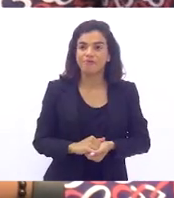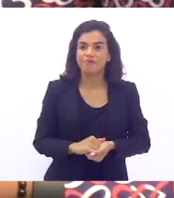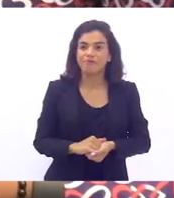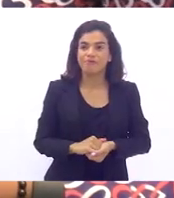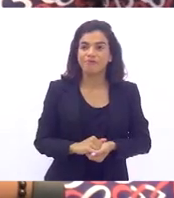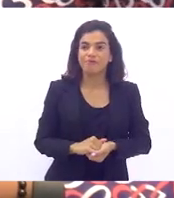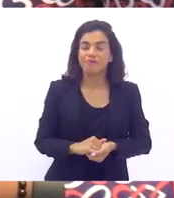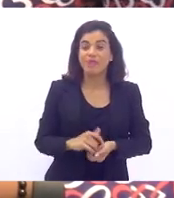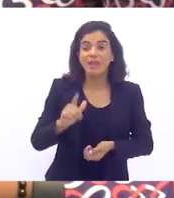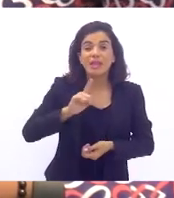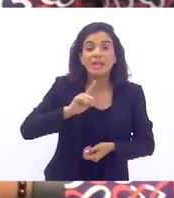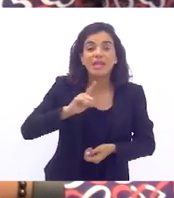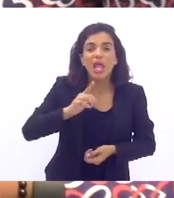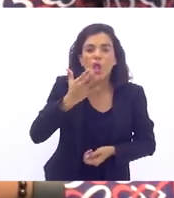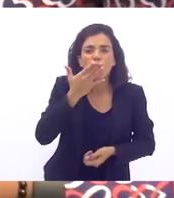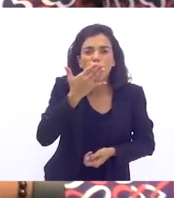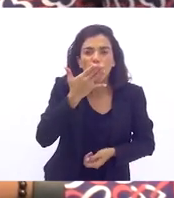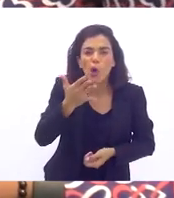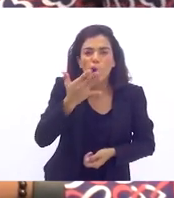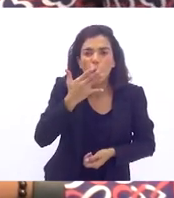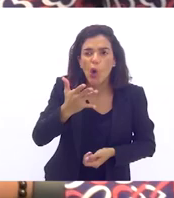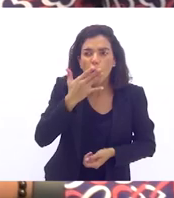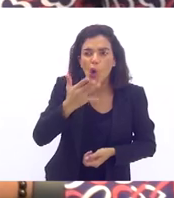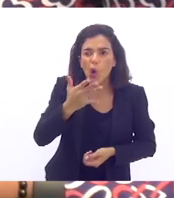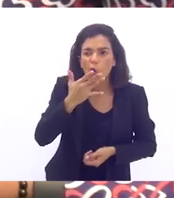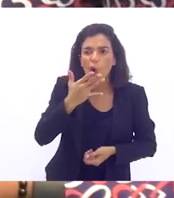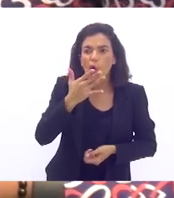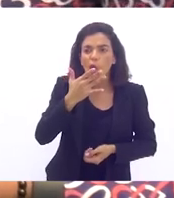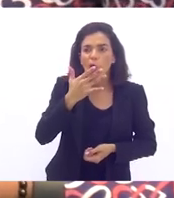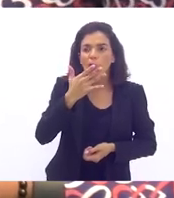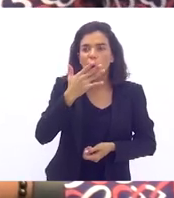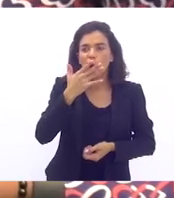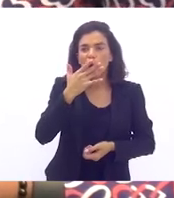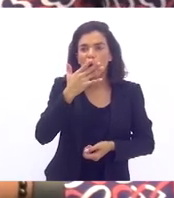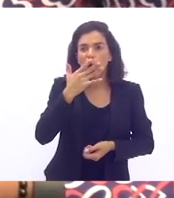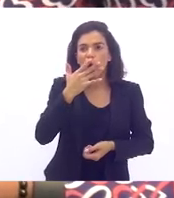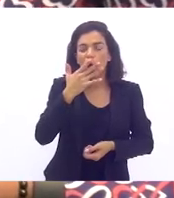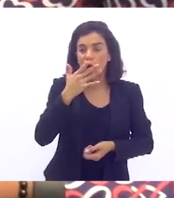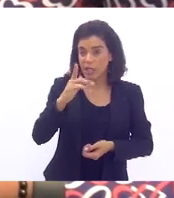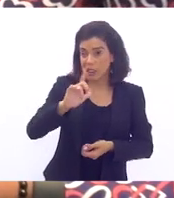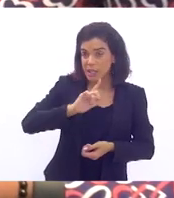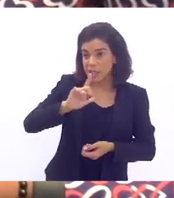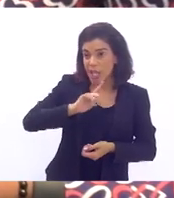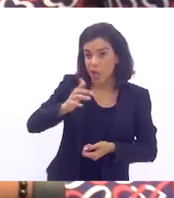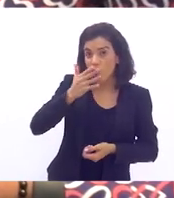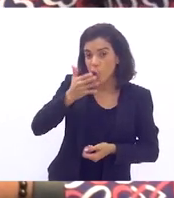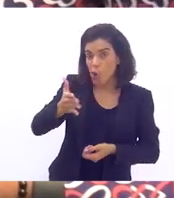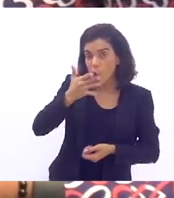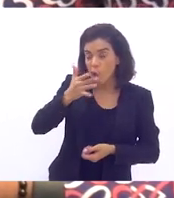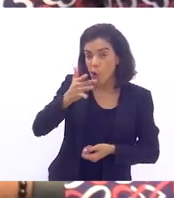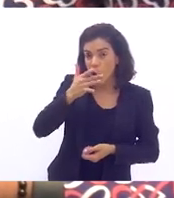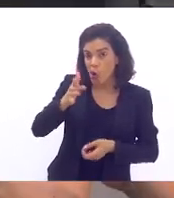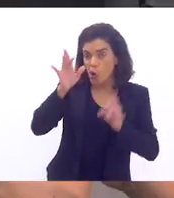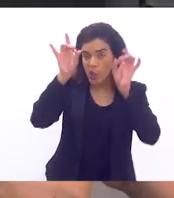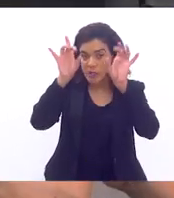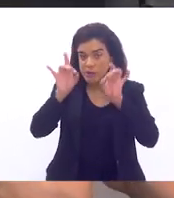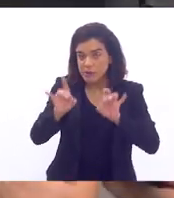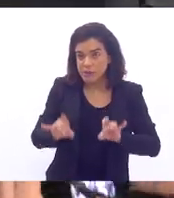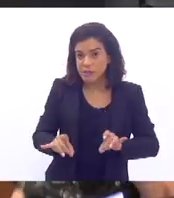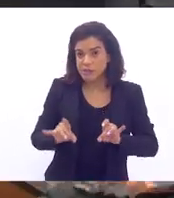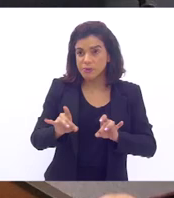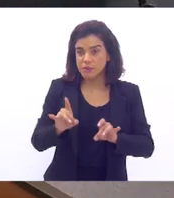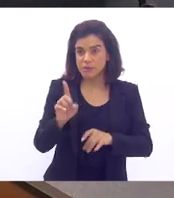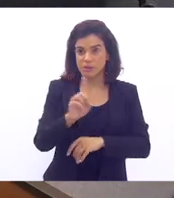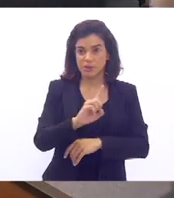alguma coisa específica mas existe sim mas existe alguma coisa específica não não tem nada